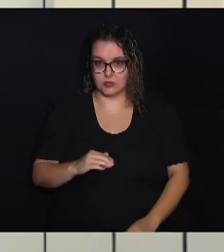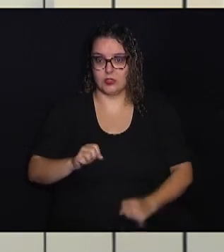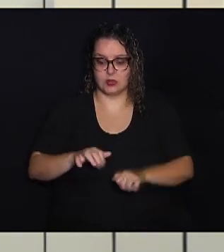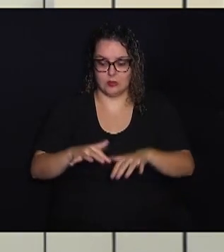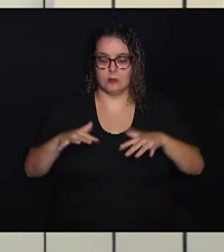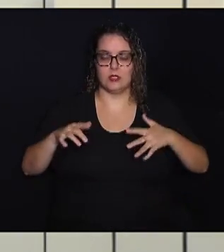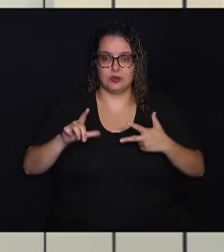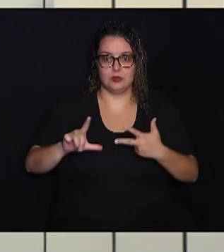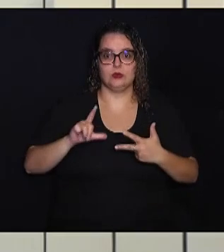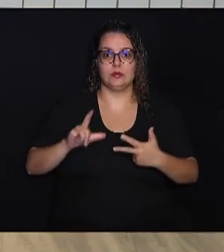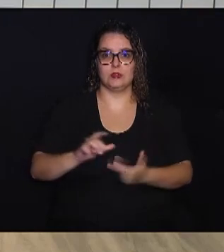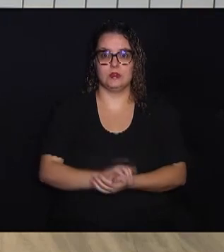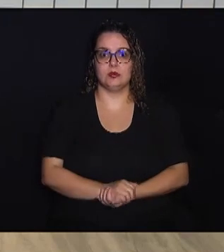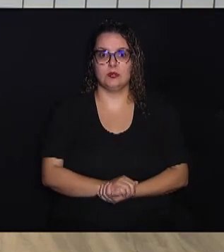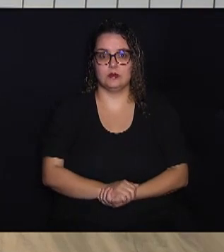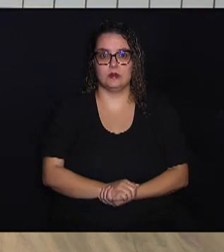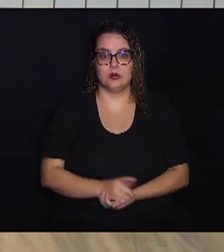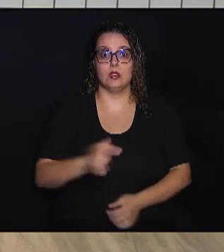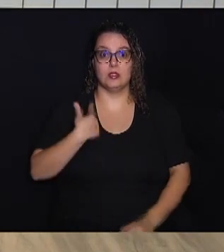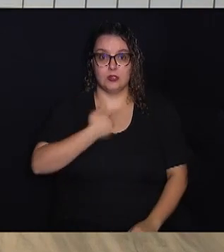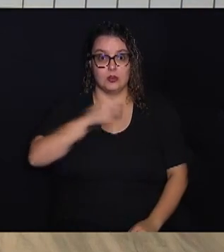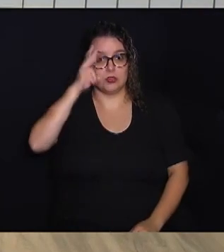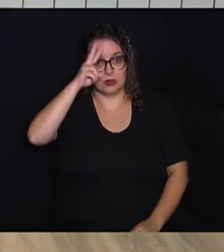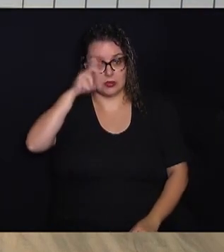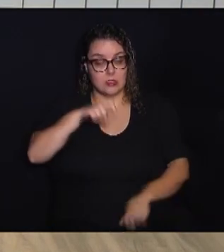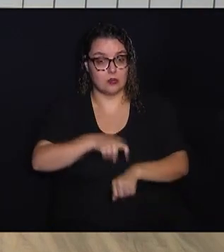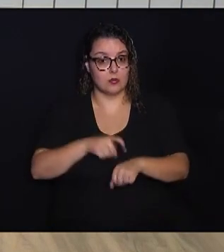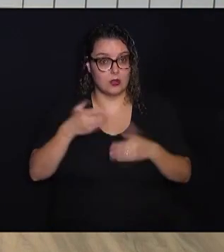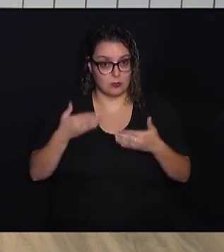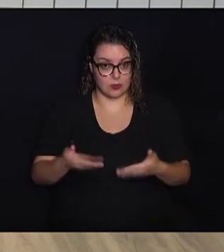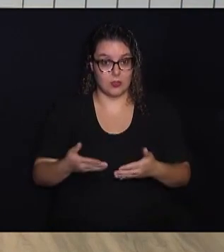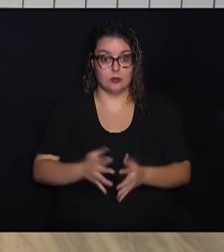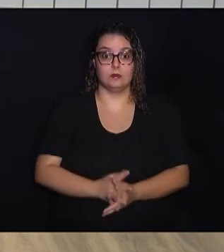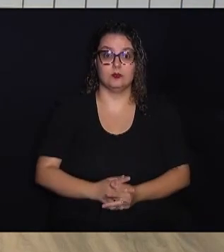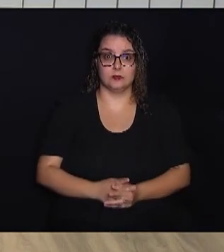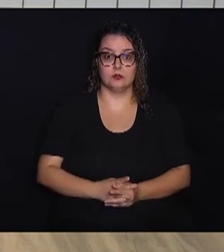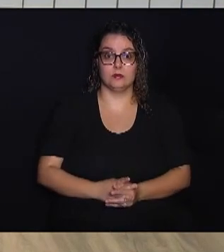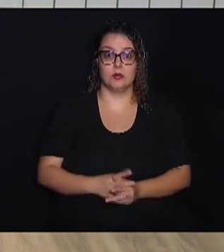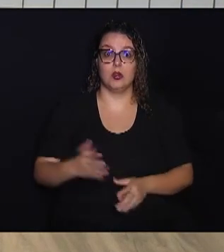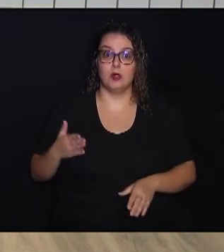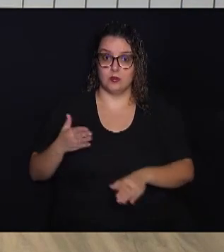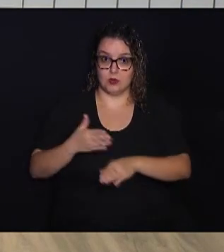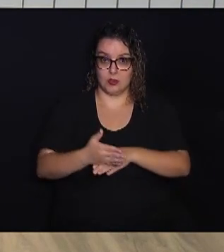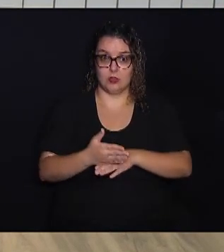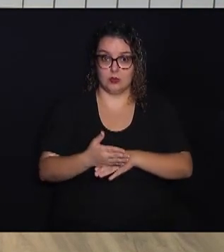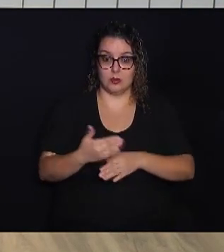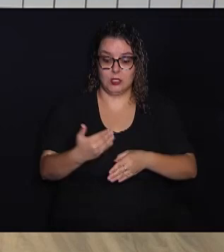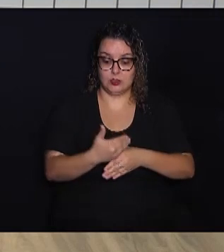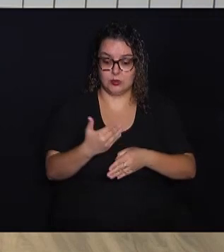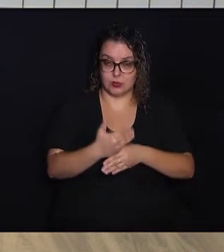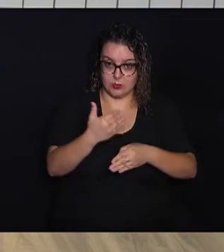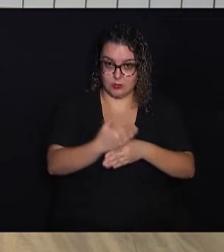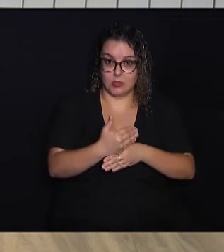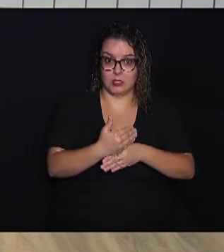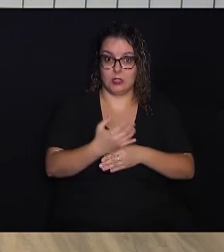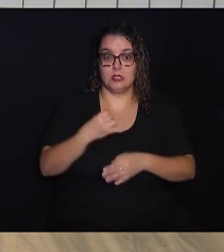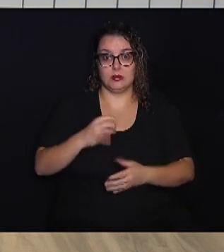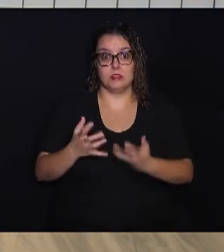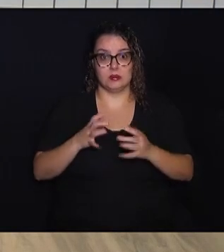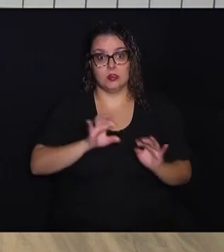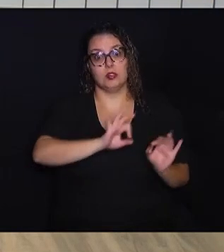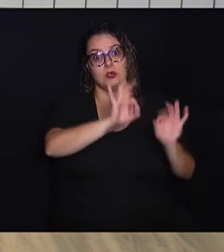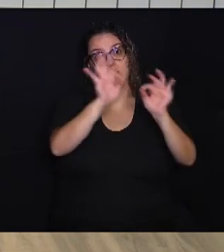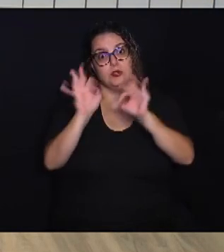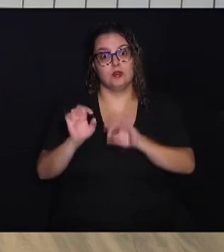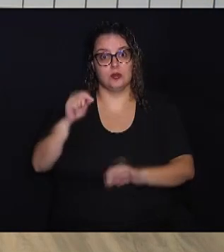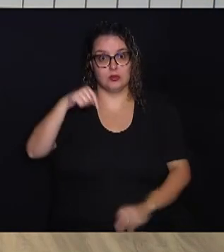do Legislativo. E a gente lembra que nesse período, como a entrada do plenário está em obras, se você quiser acompanhar